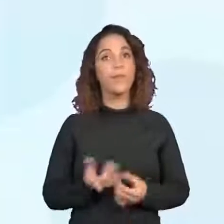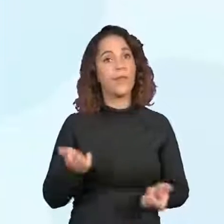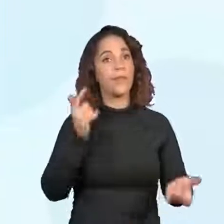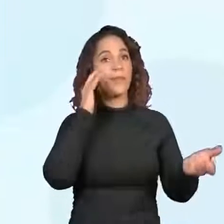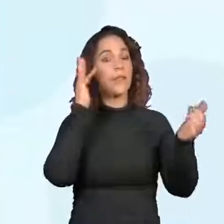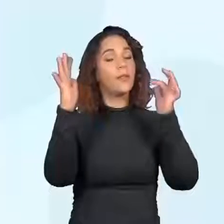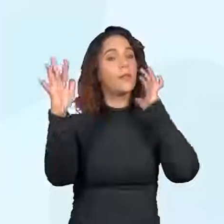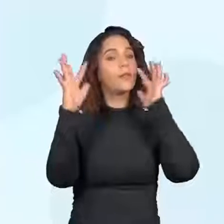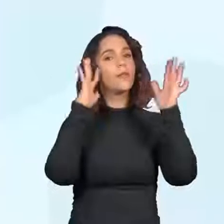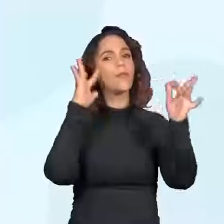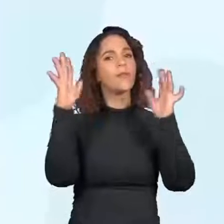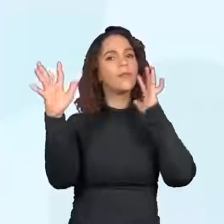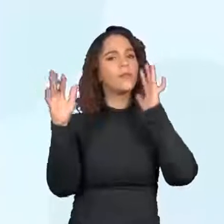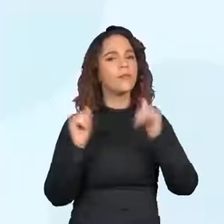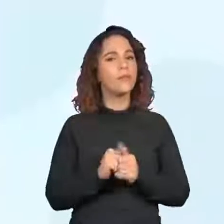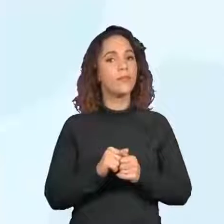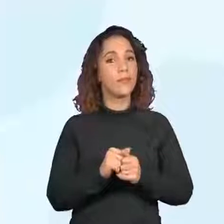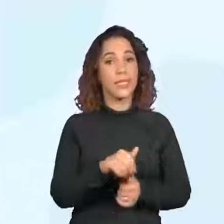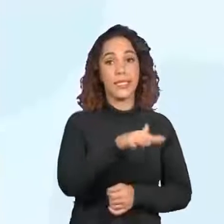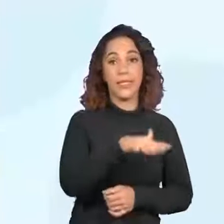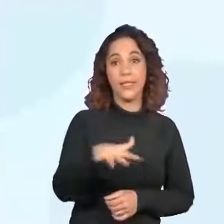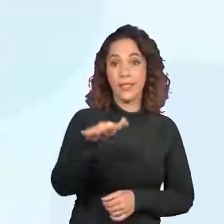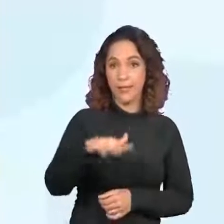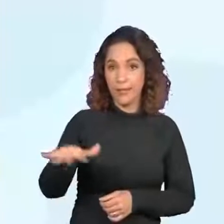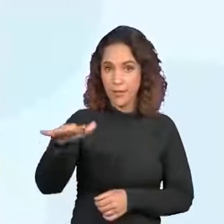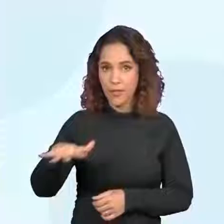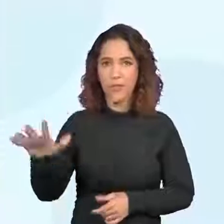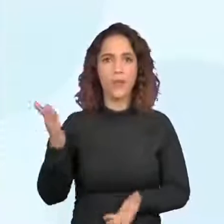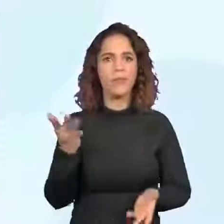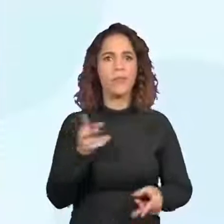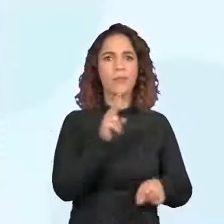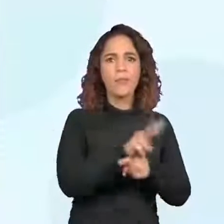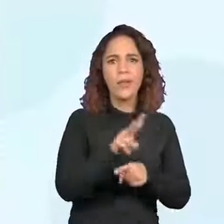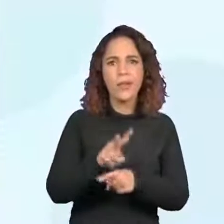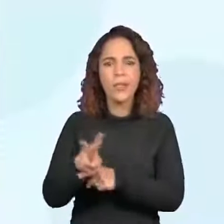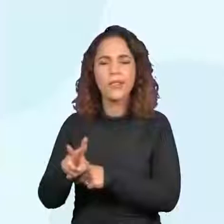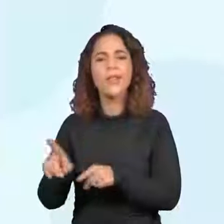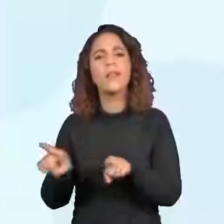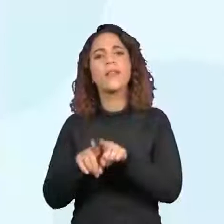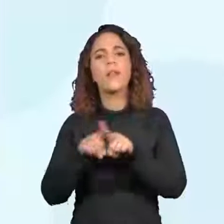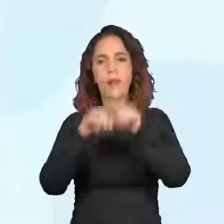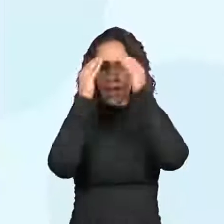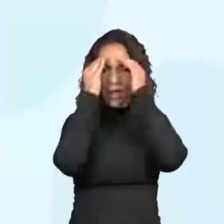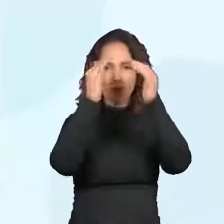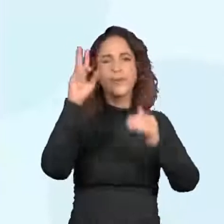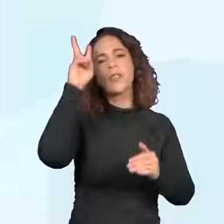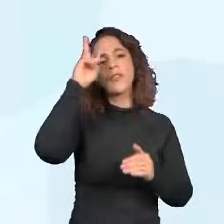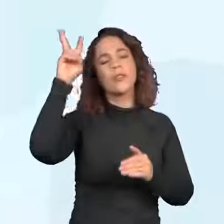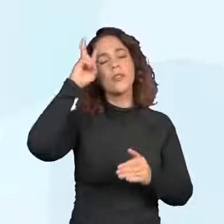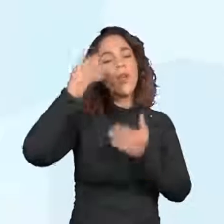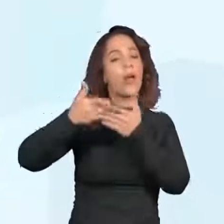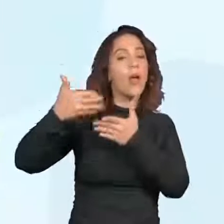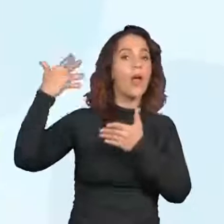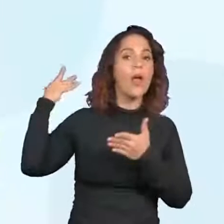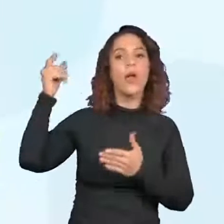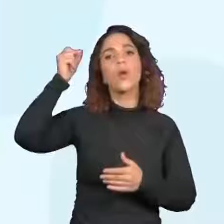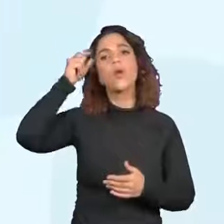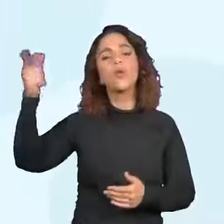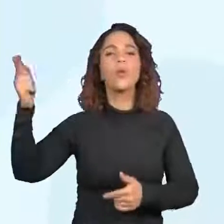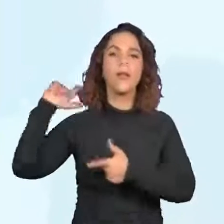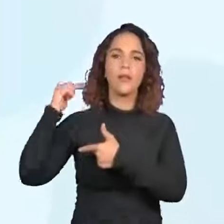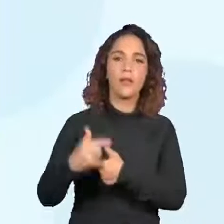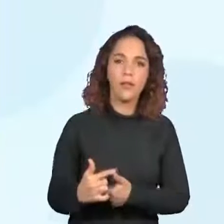para vocês. Quanto aos seus espaços, a preservação e respeito de sua memória, história, cultura,